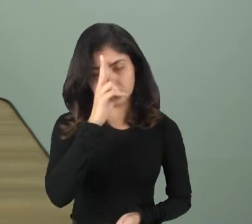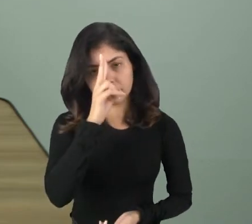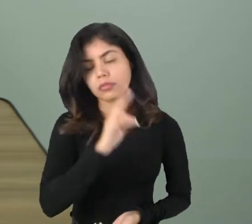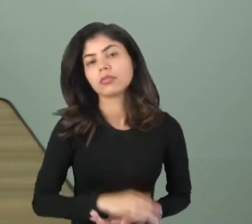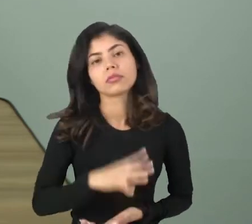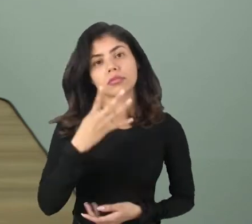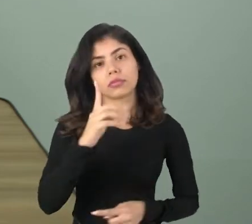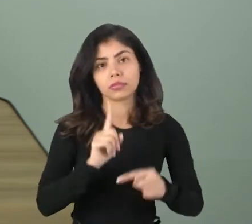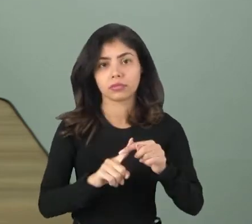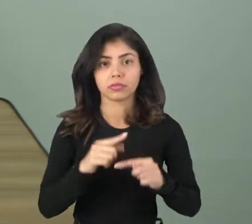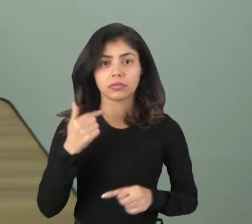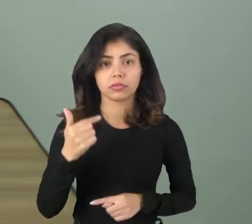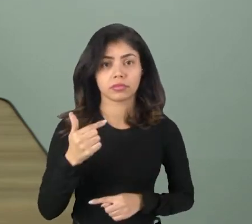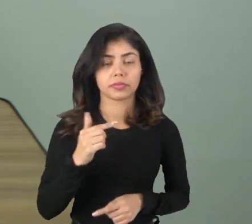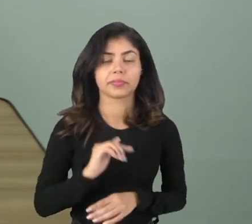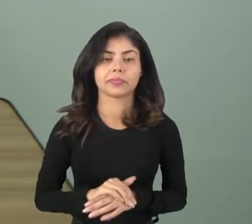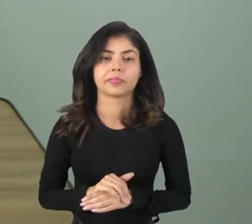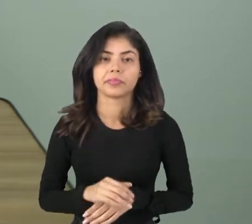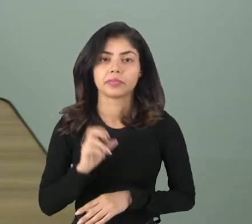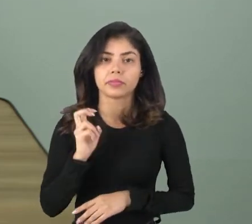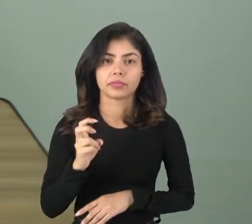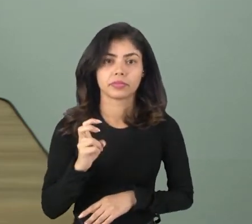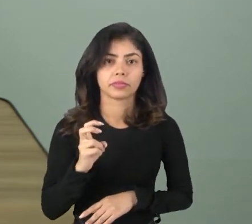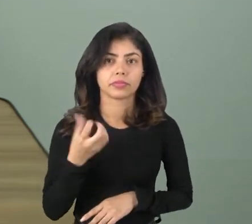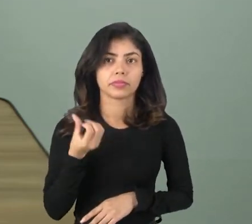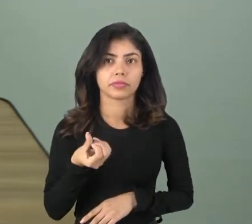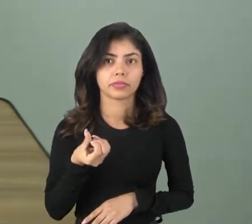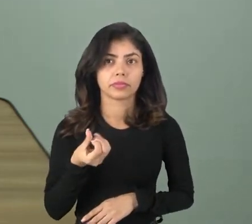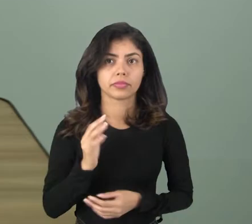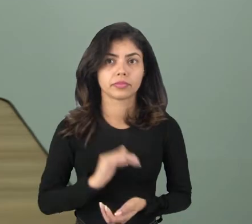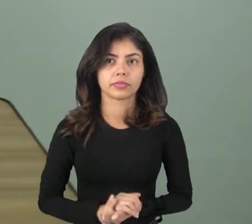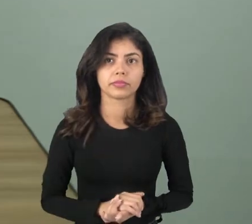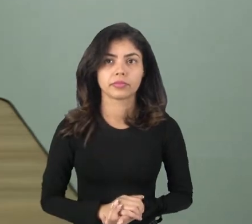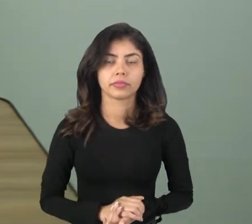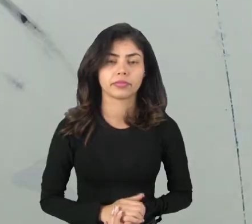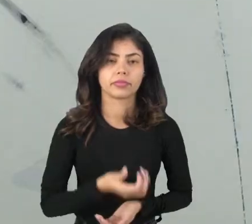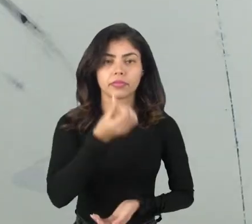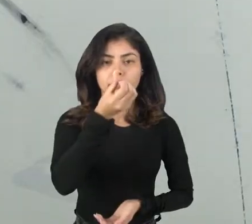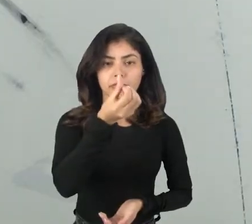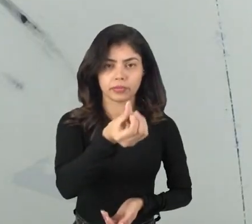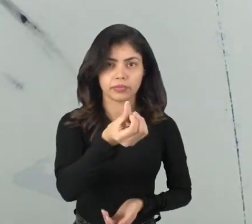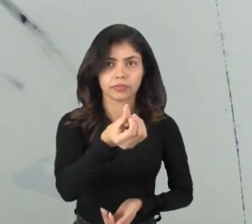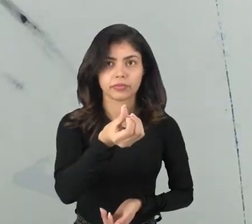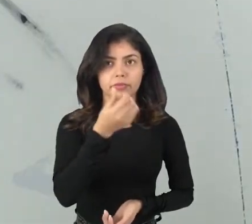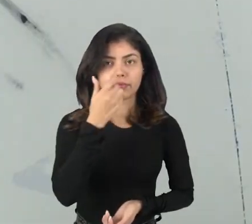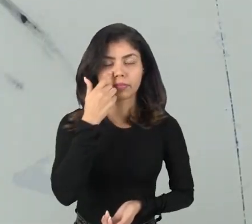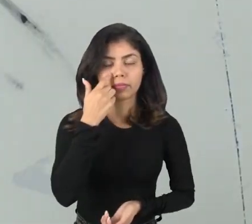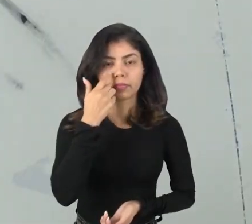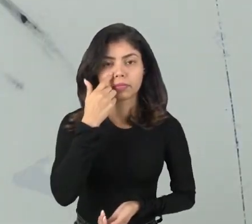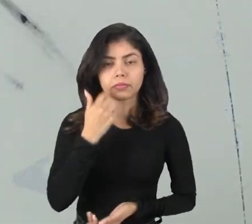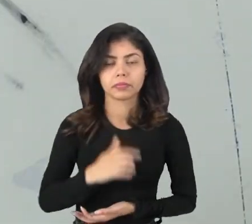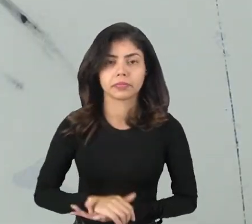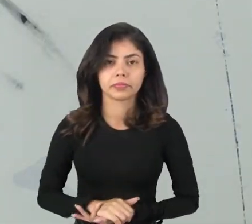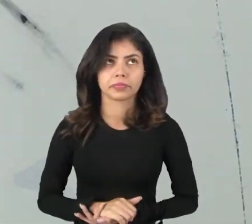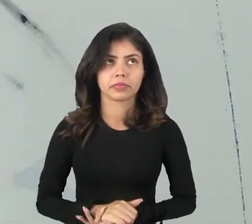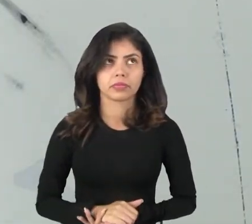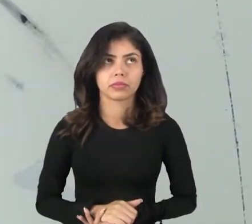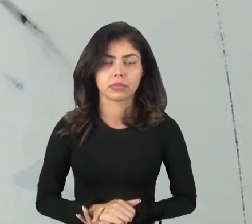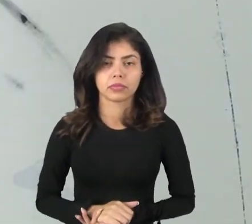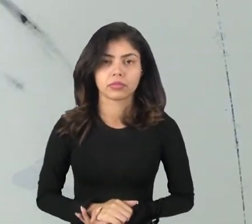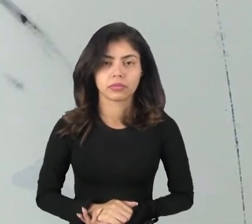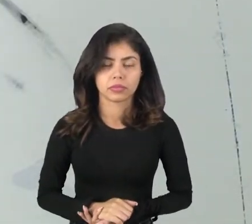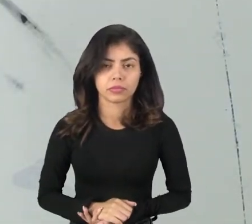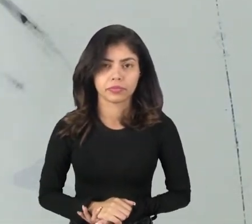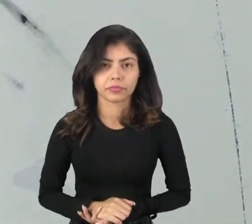disso? 4, aí eu vou contar 5, 6. E aí eu tenho mais um cálculo,